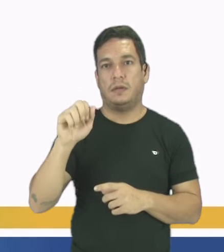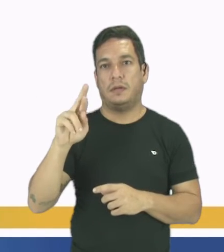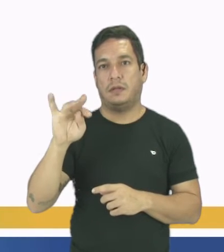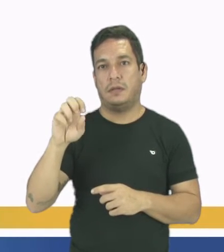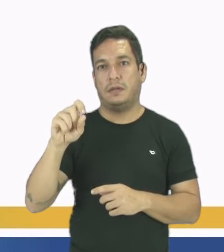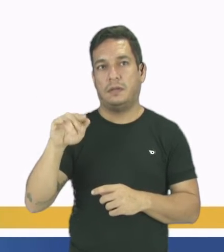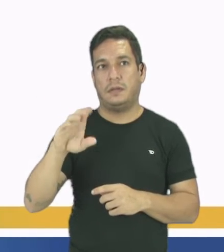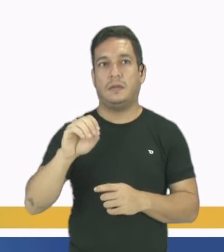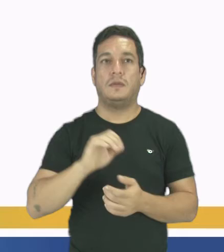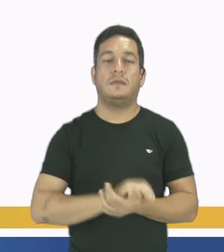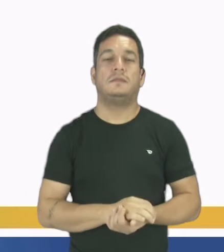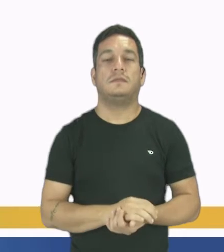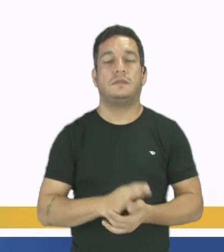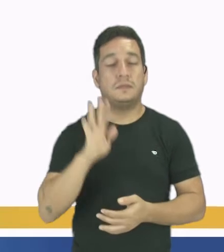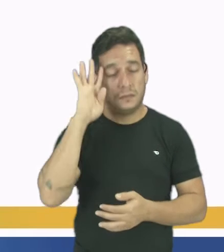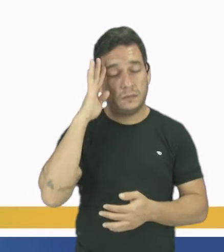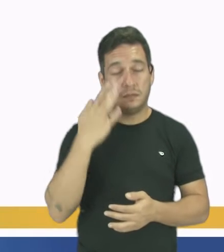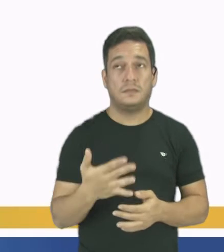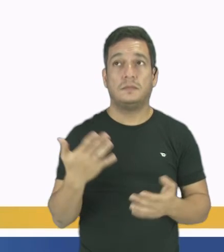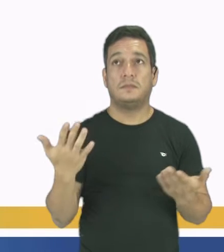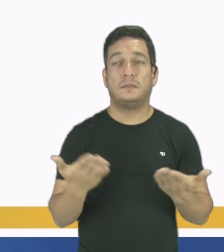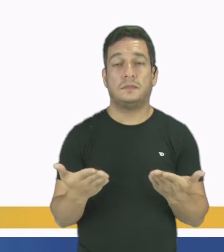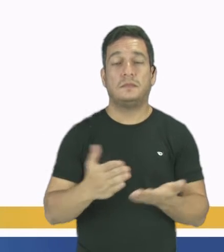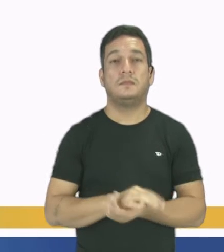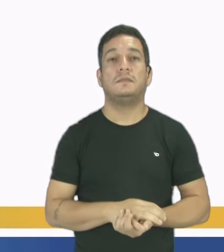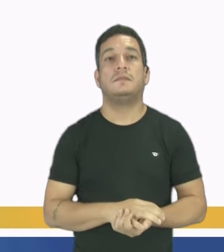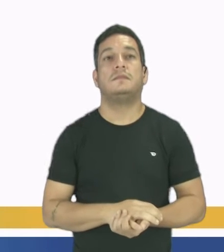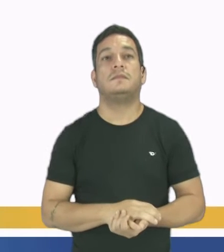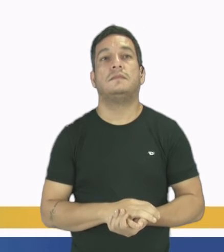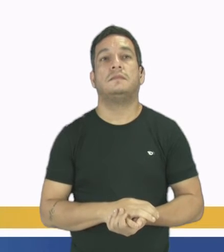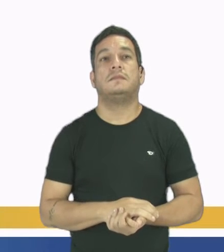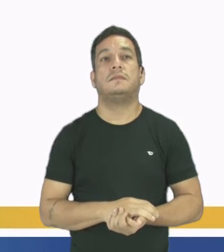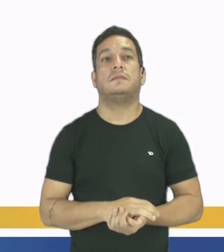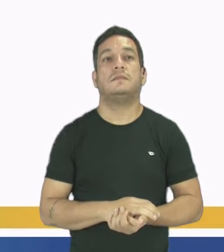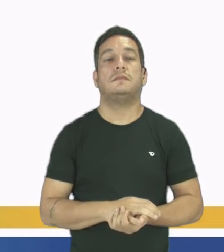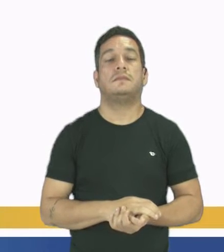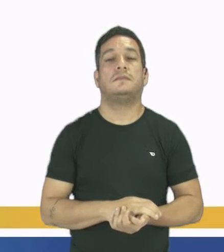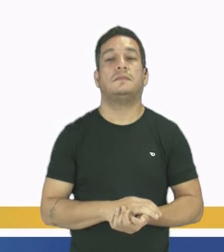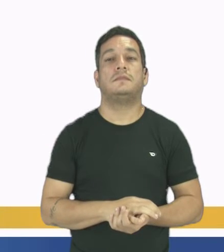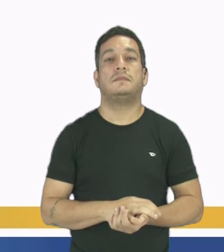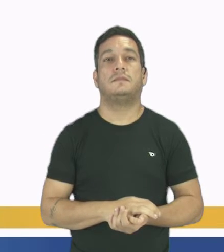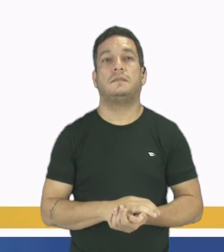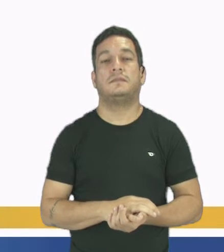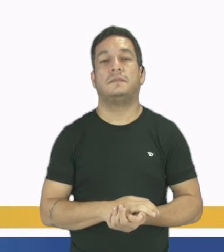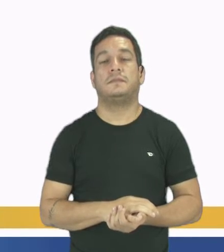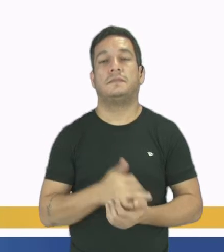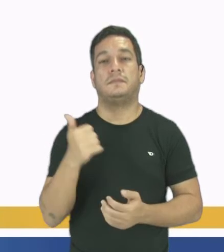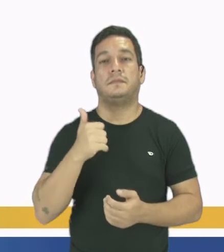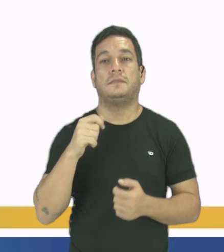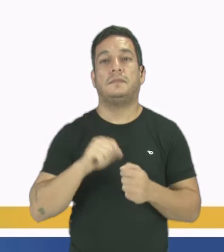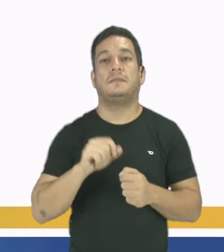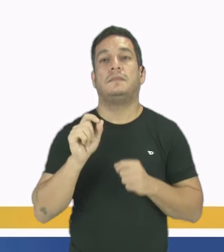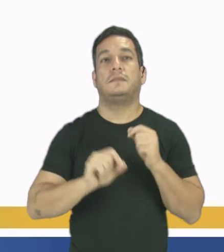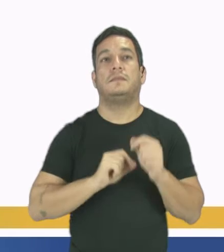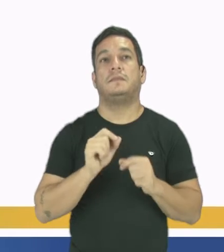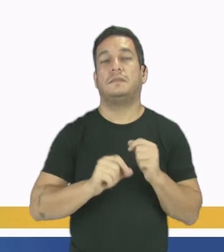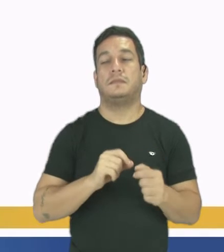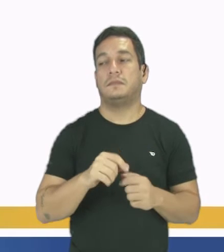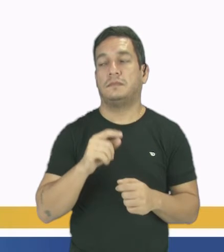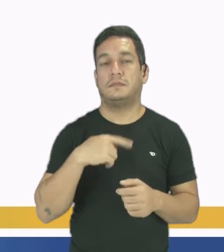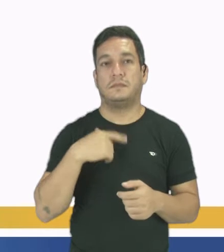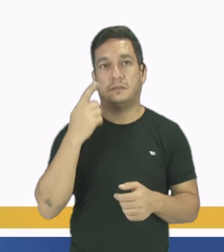cartesiano. Então, agora nós vamos à solução. Nós vamos primeiro fazer